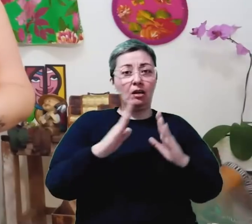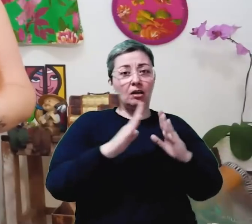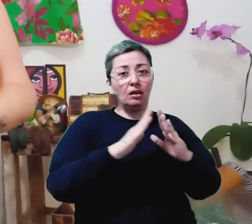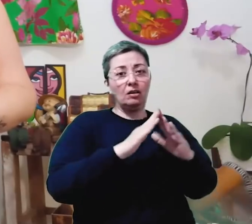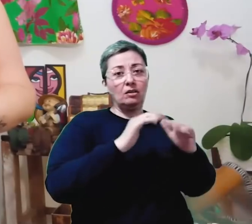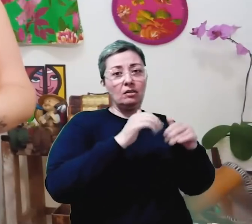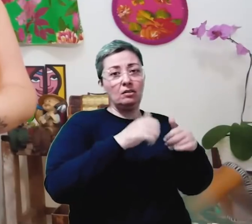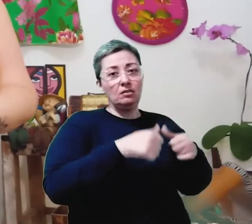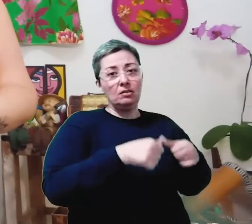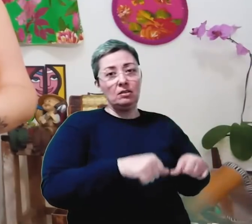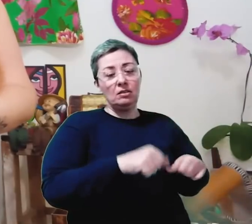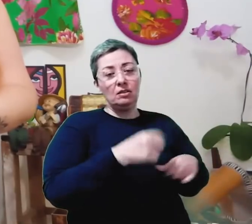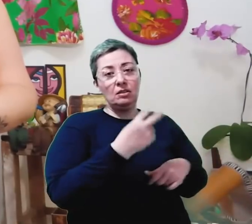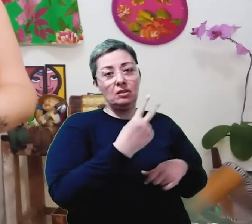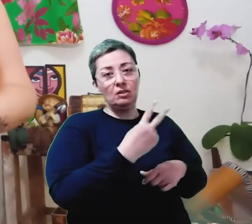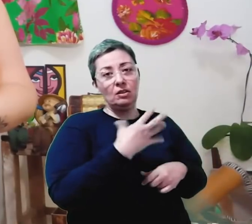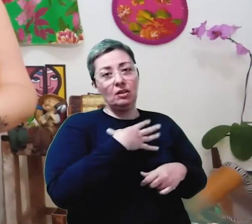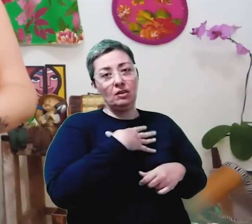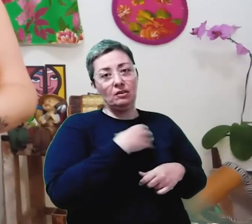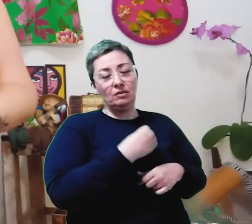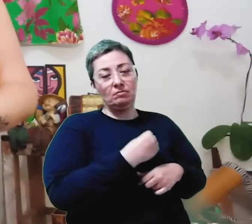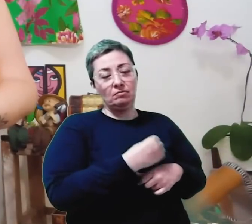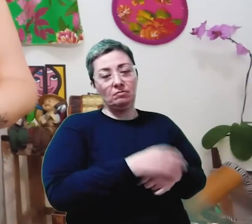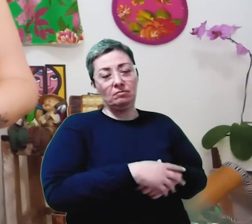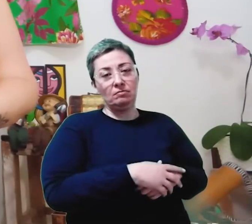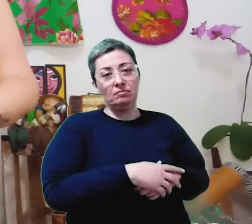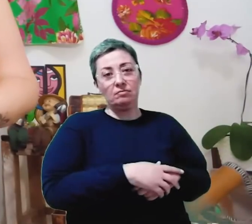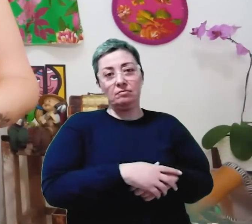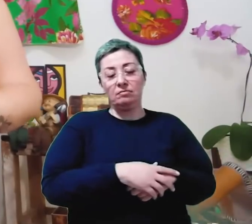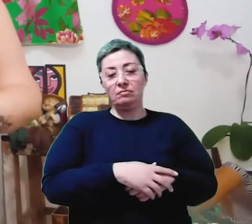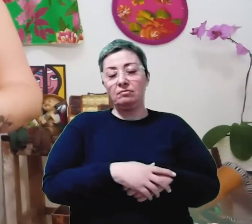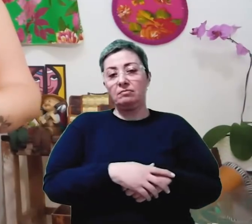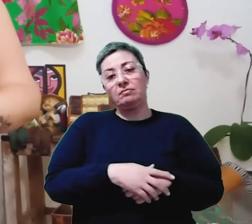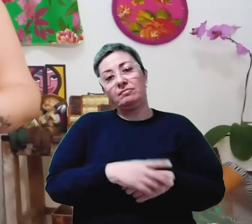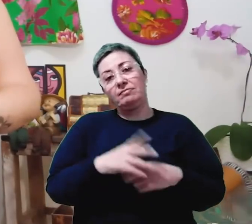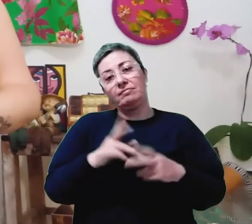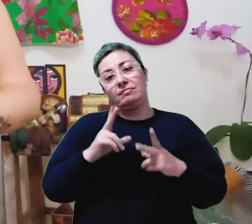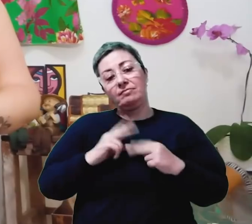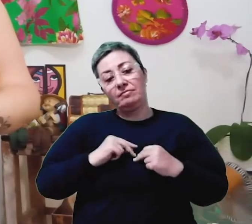então somente com sua filha.